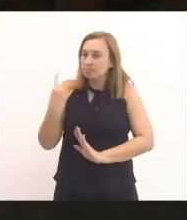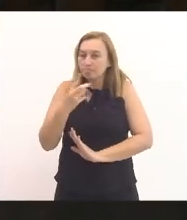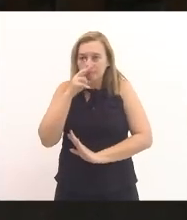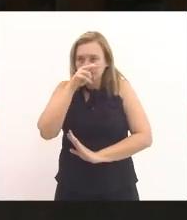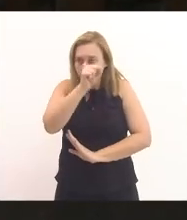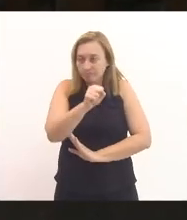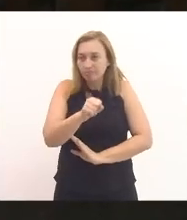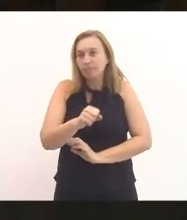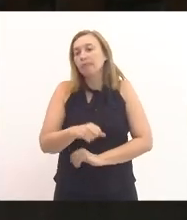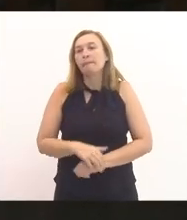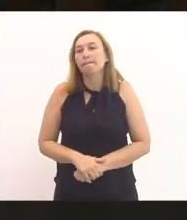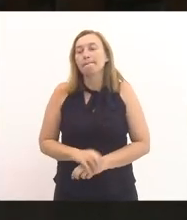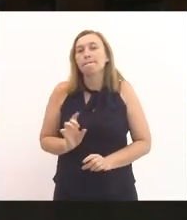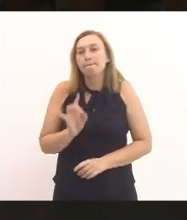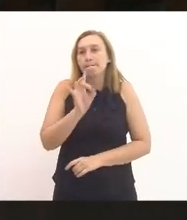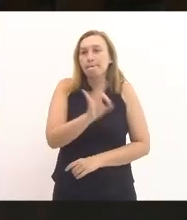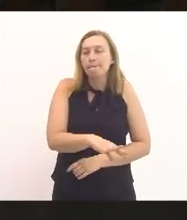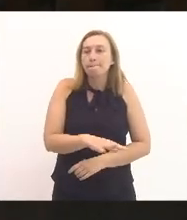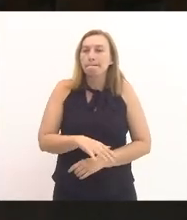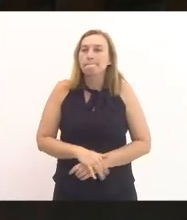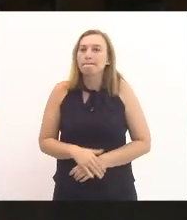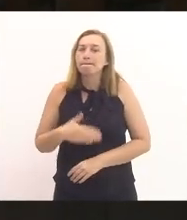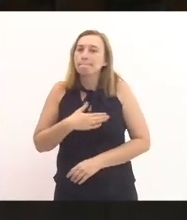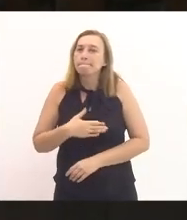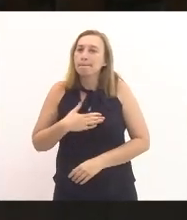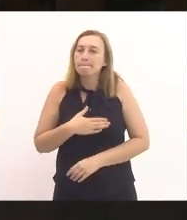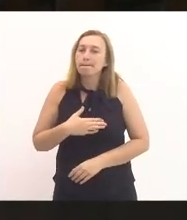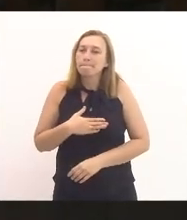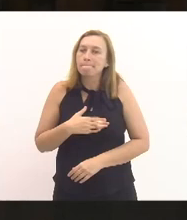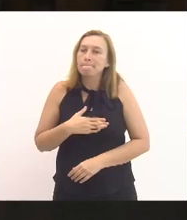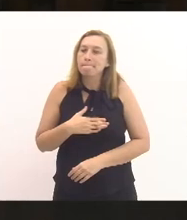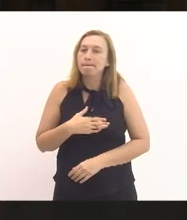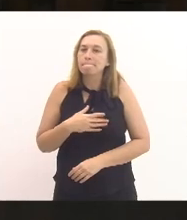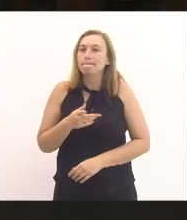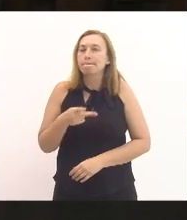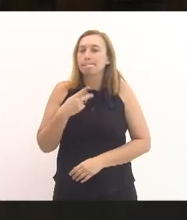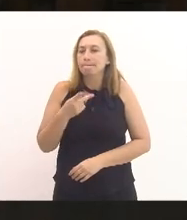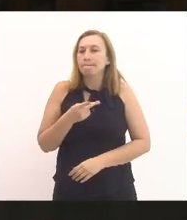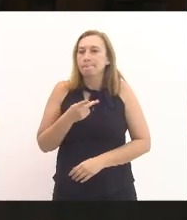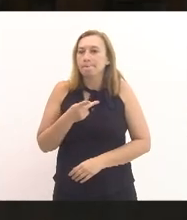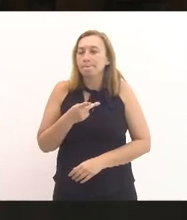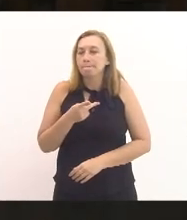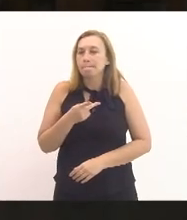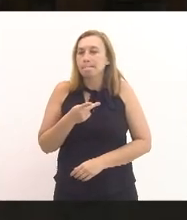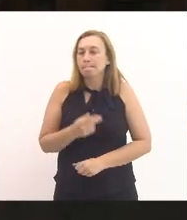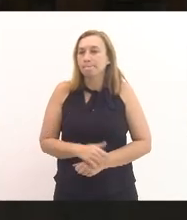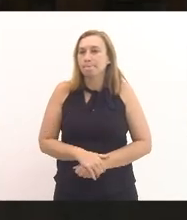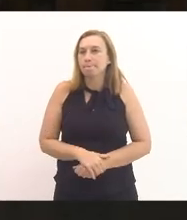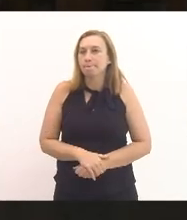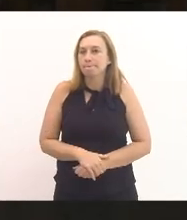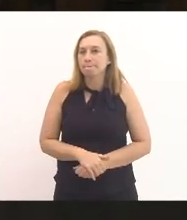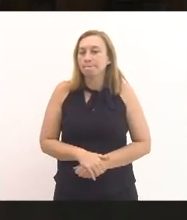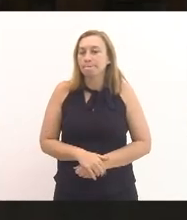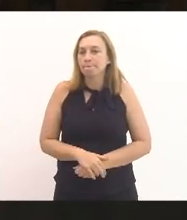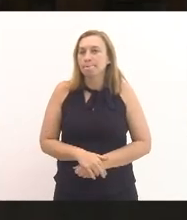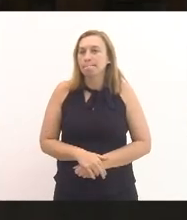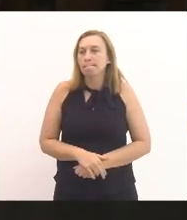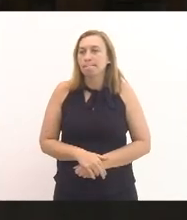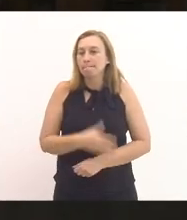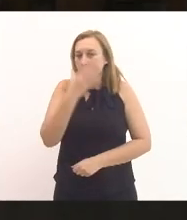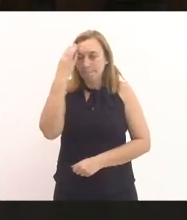nossa força e por último eu gostaria de fazer uma menção que que não pode ser